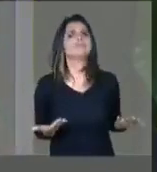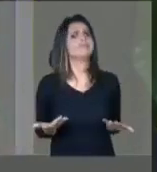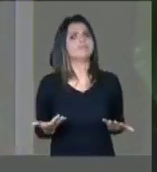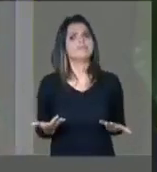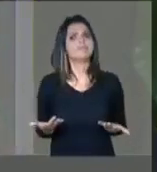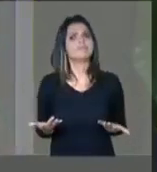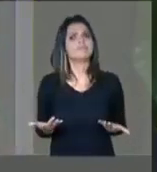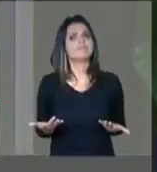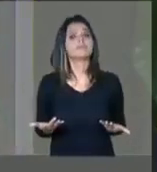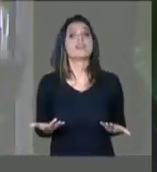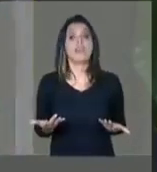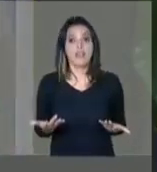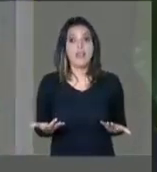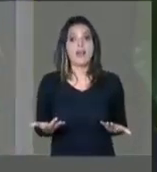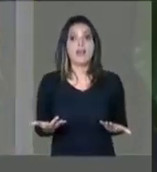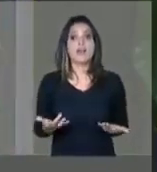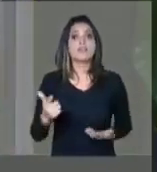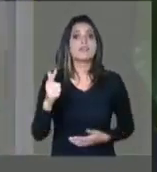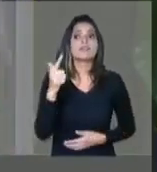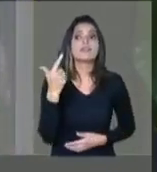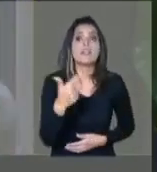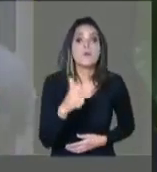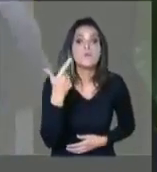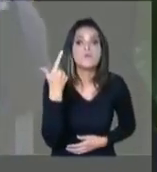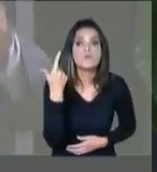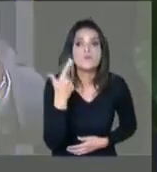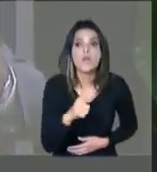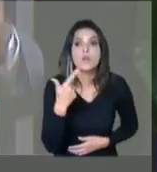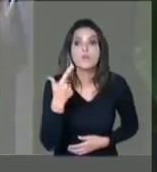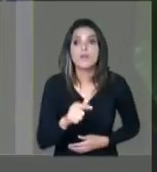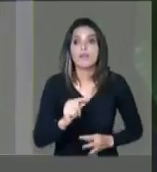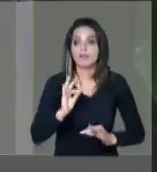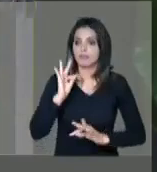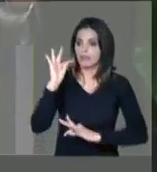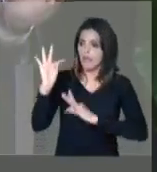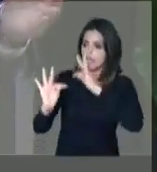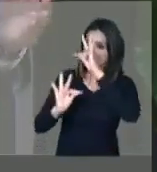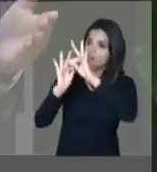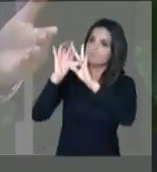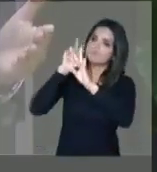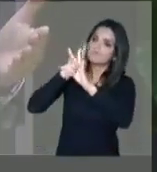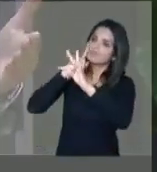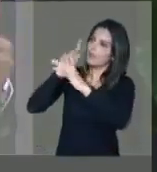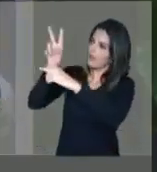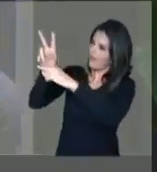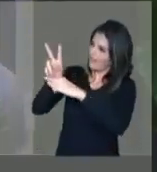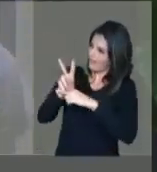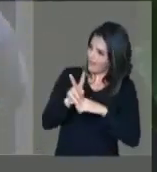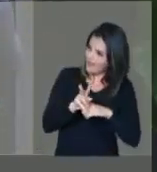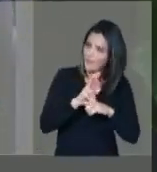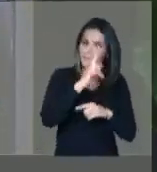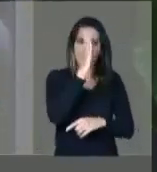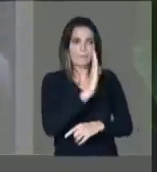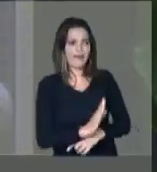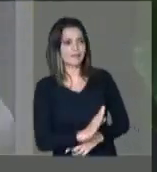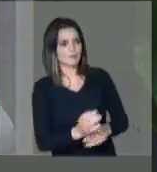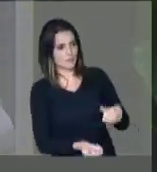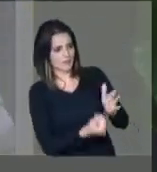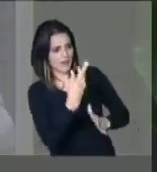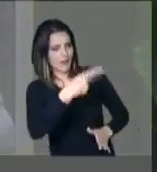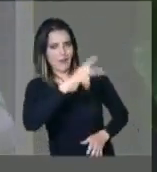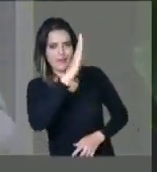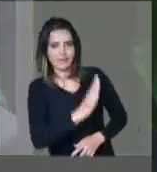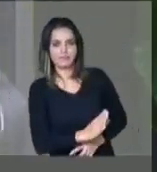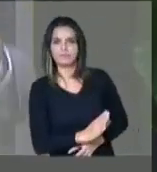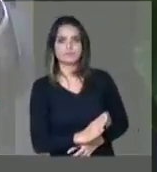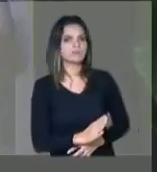isso, não haverá transferência de tecnologia. Alguns colegas aqui disseram que é importante para